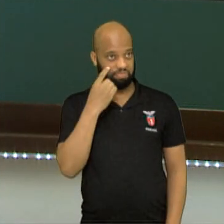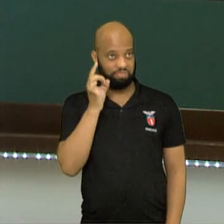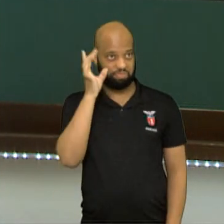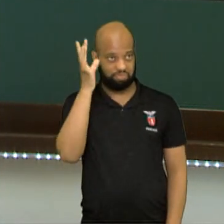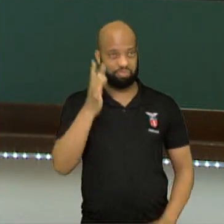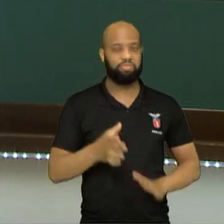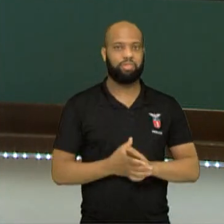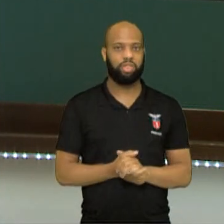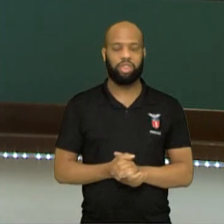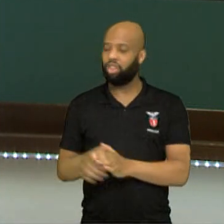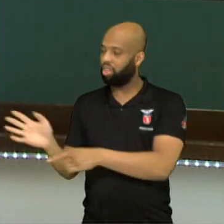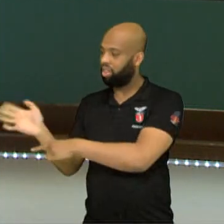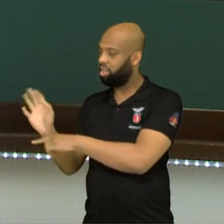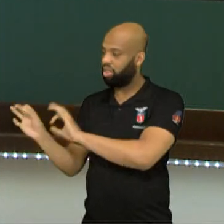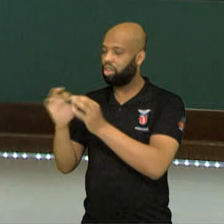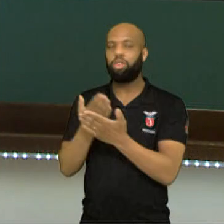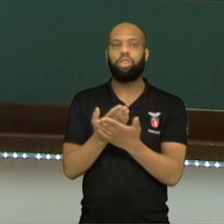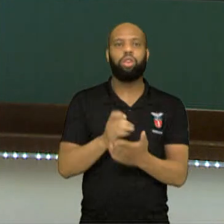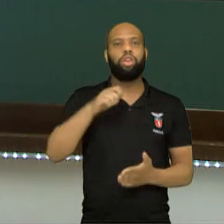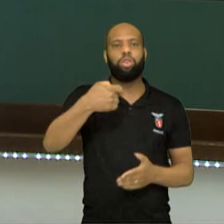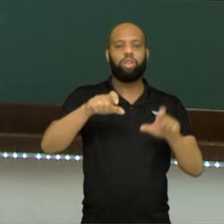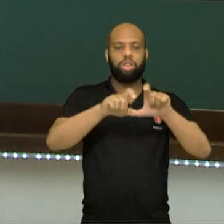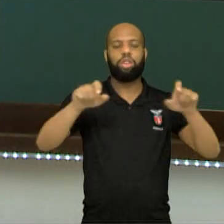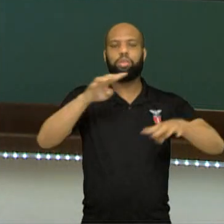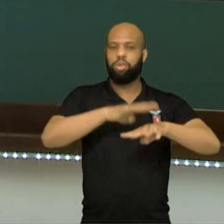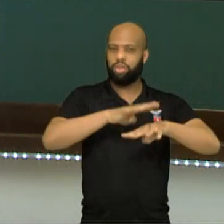fácil? Neste vídeo, você viu um